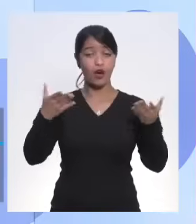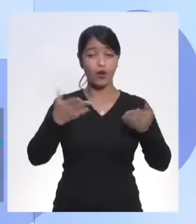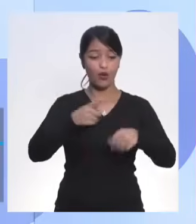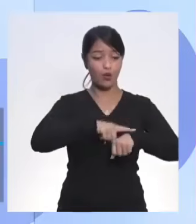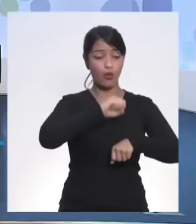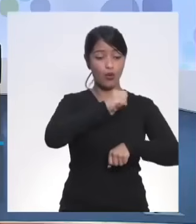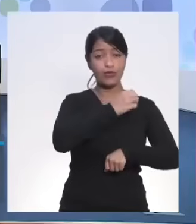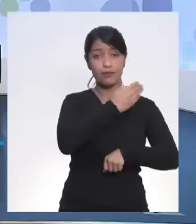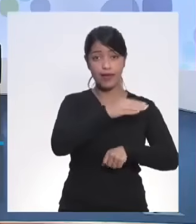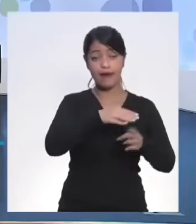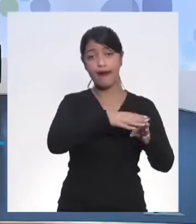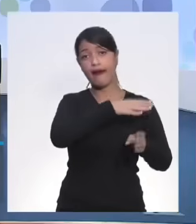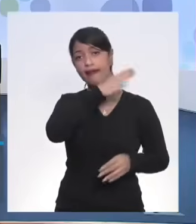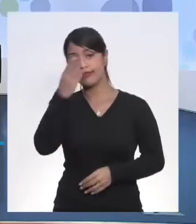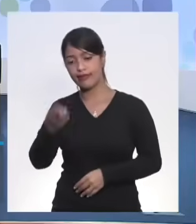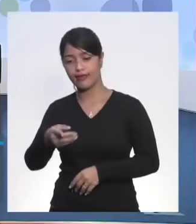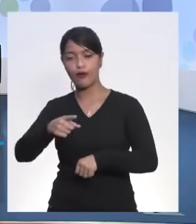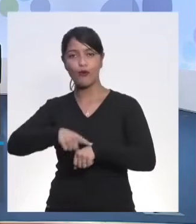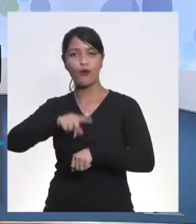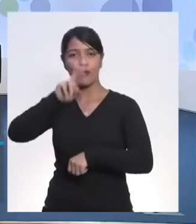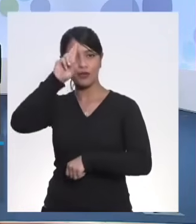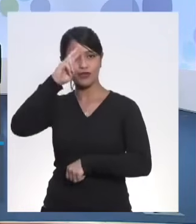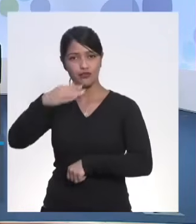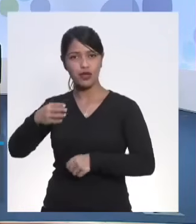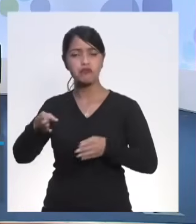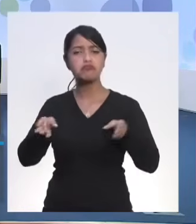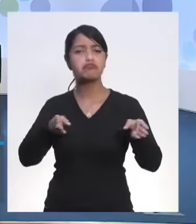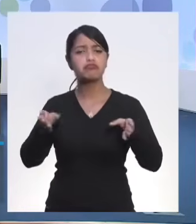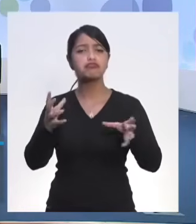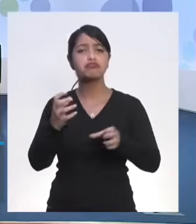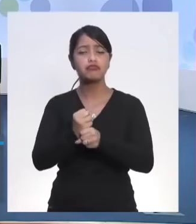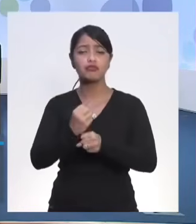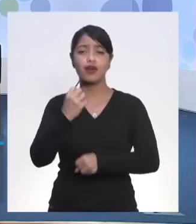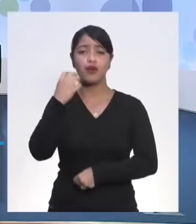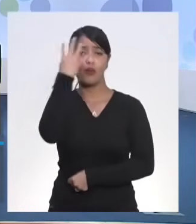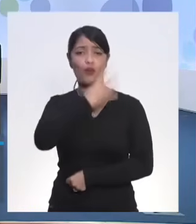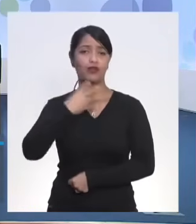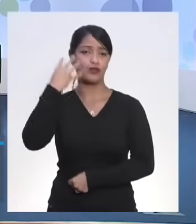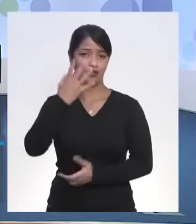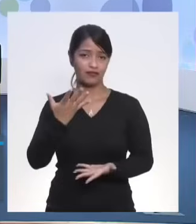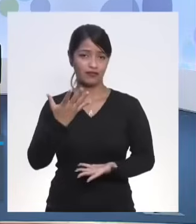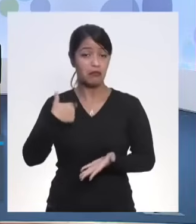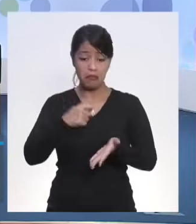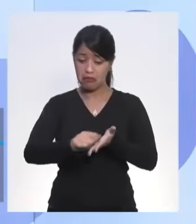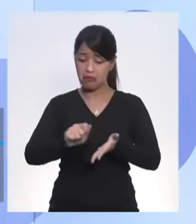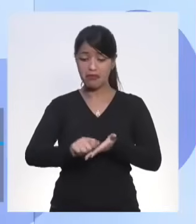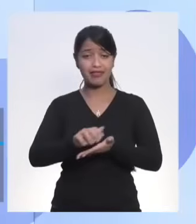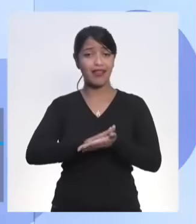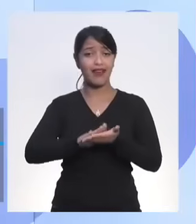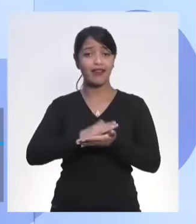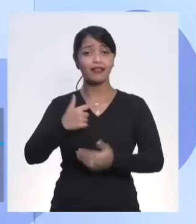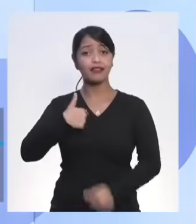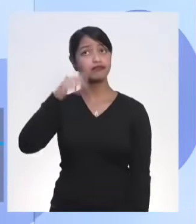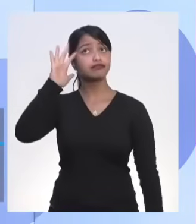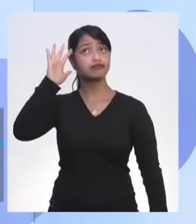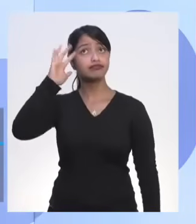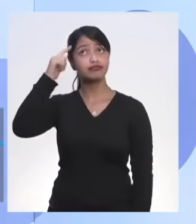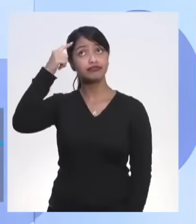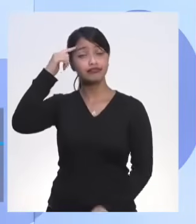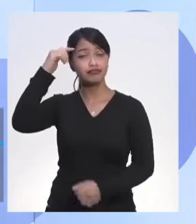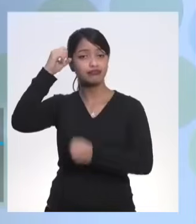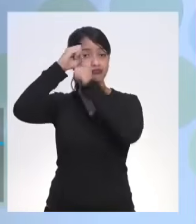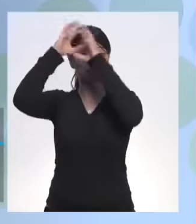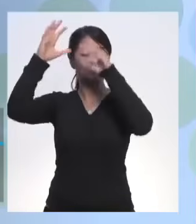horas. Eu não escrevi nada no papel. É um cálculo mental. Sim. Não deixa de ser, né? Não, não deixa de ser. Beleza? Então, se você fizesse